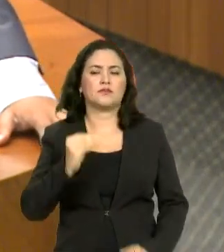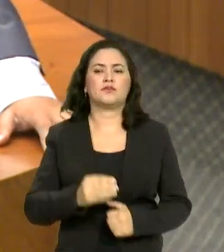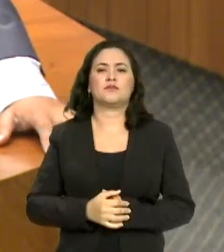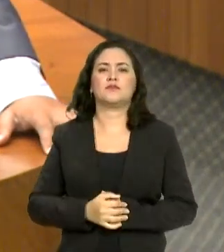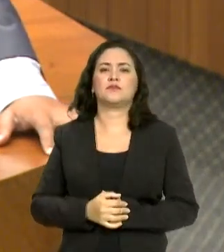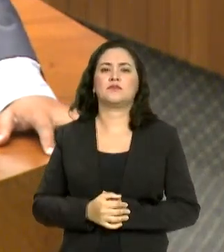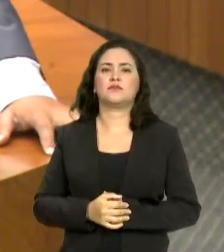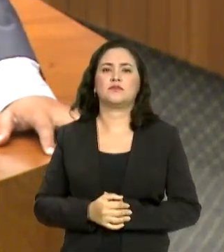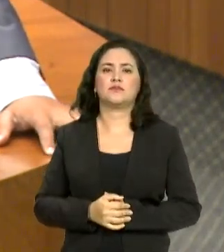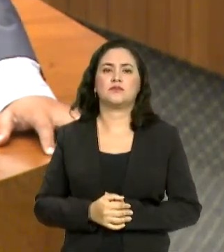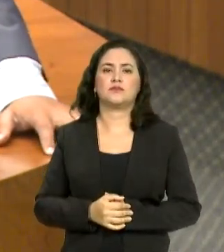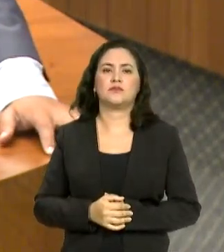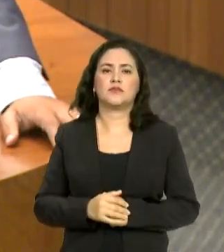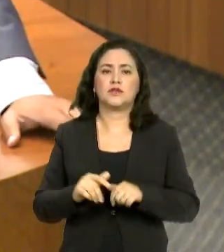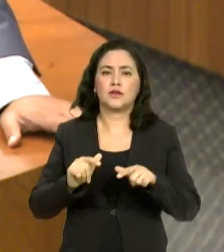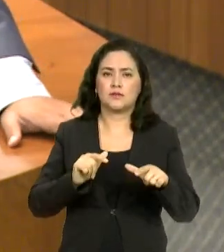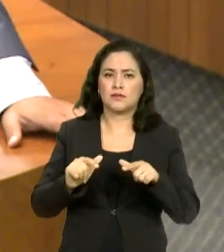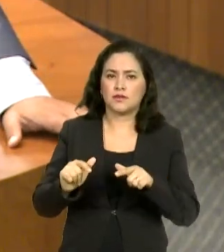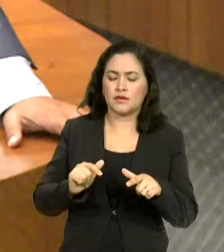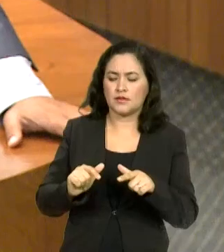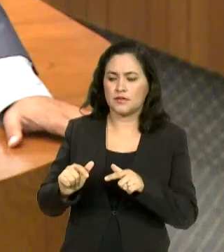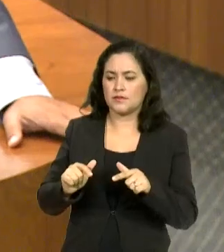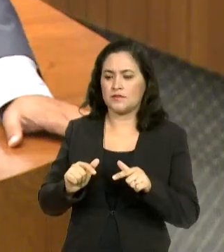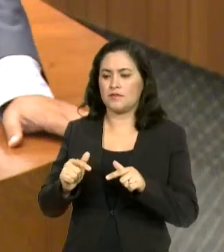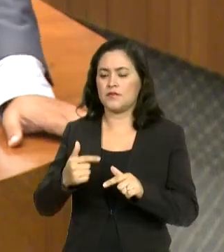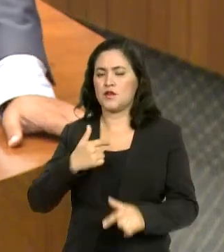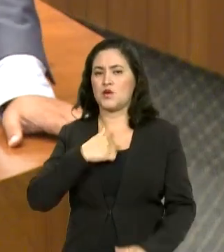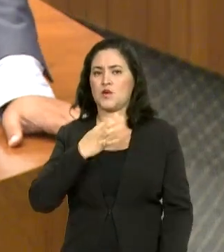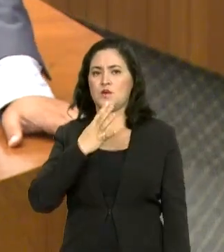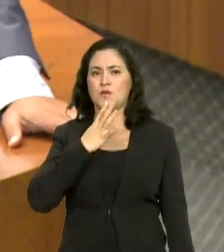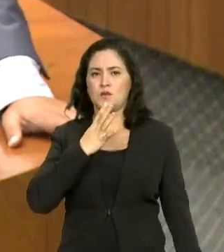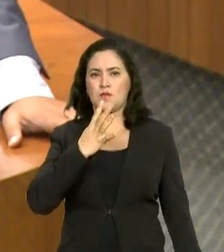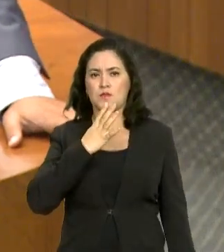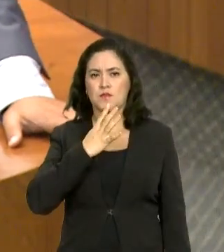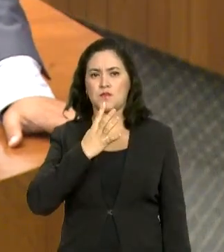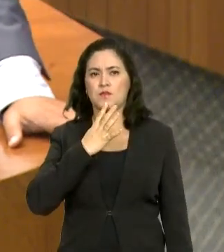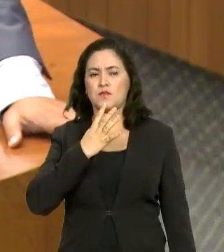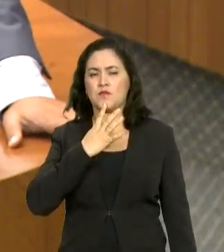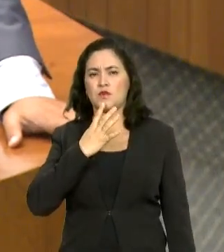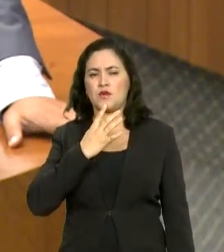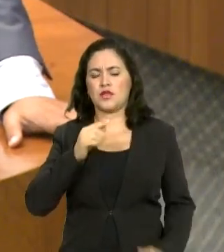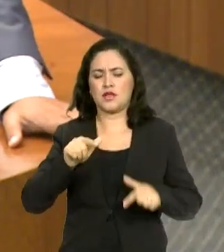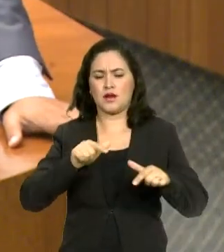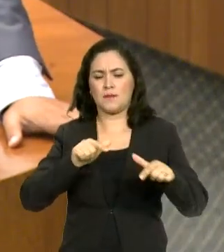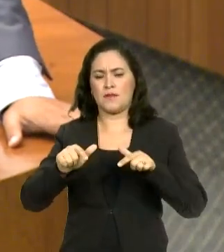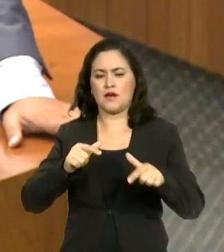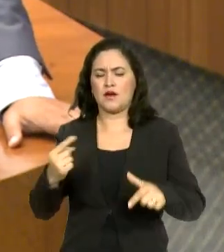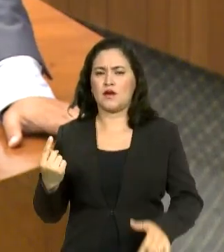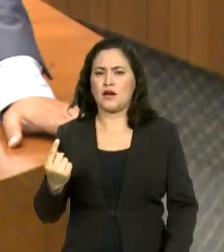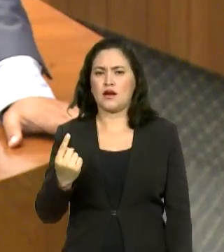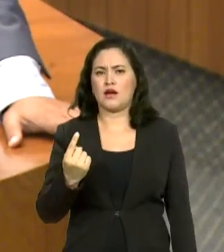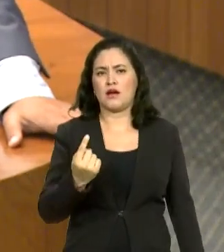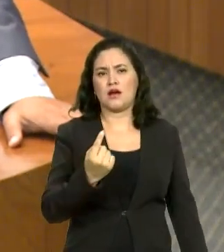pela dedicação. Eu reconheço o esforço de cada um de vocês e cada uma de